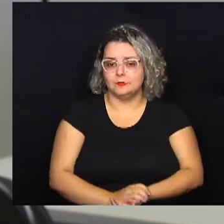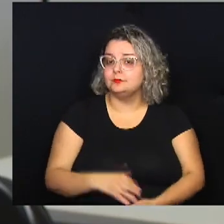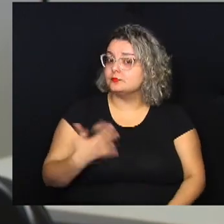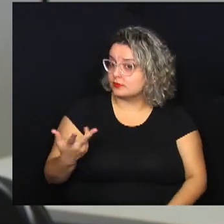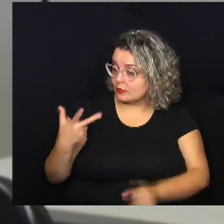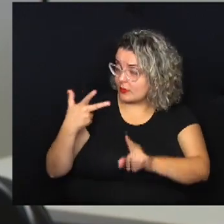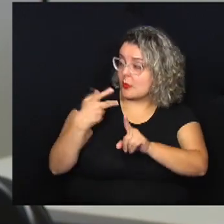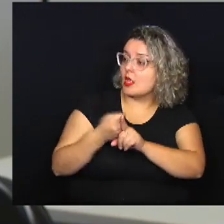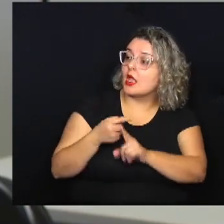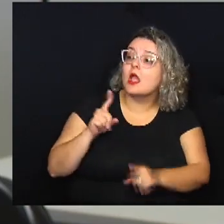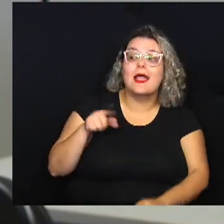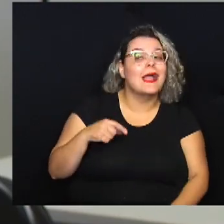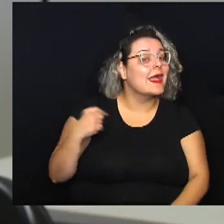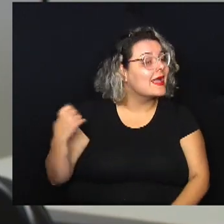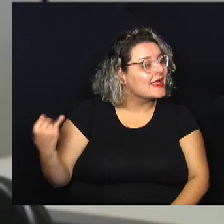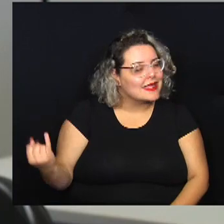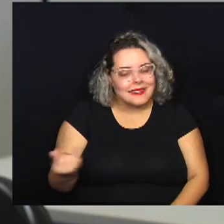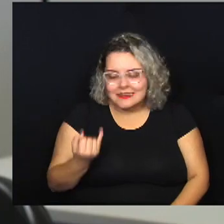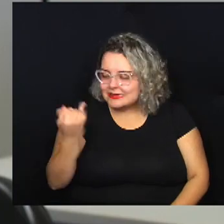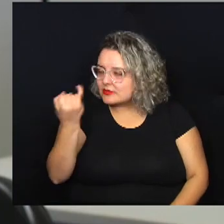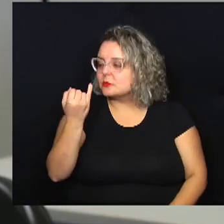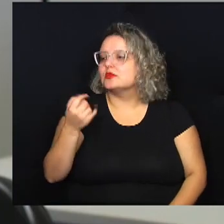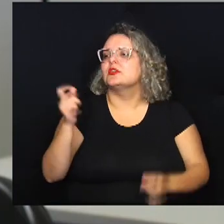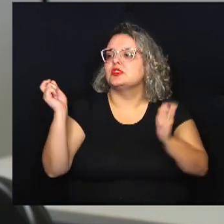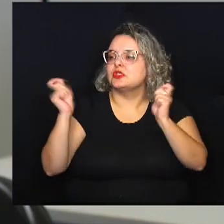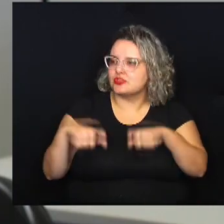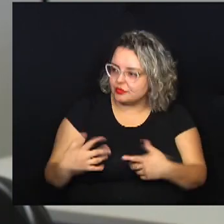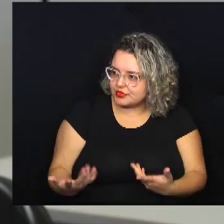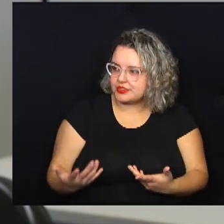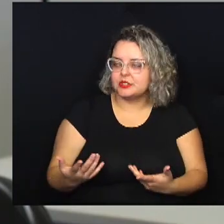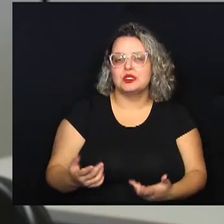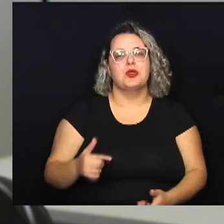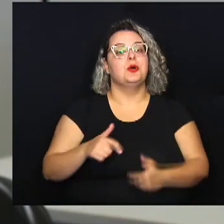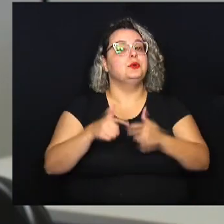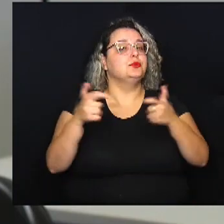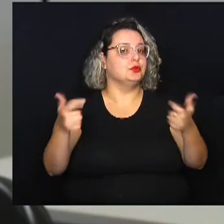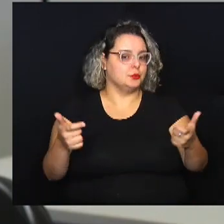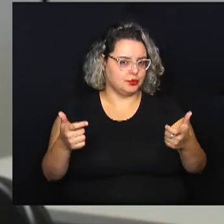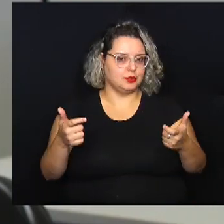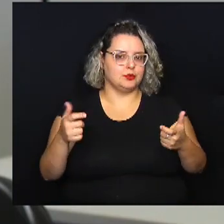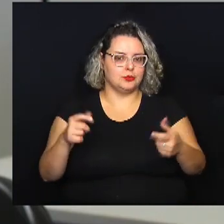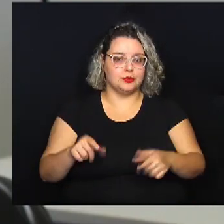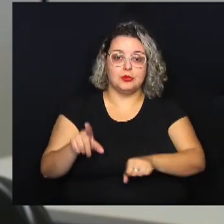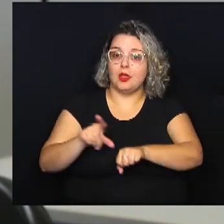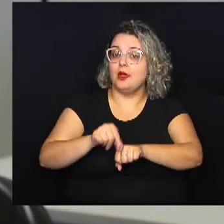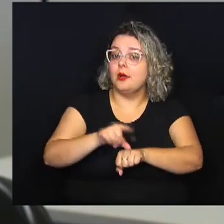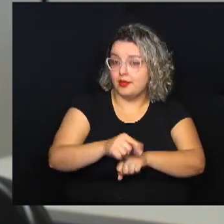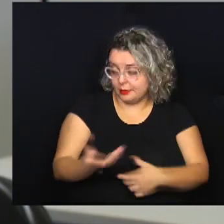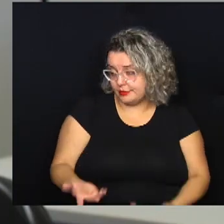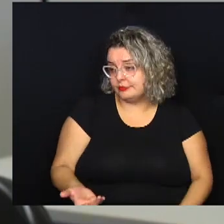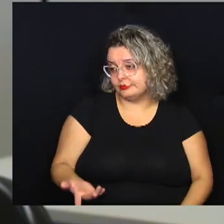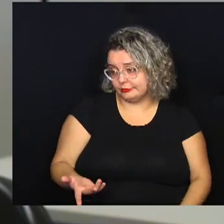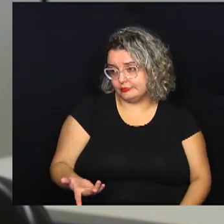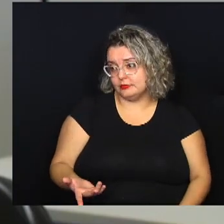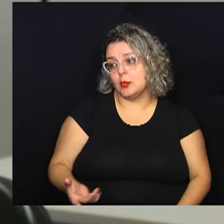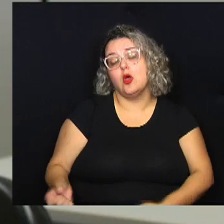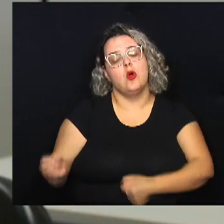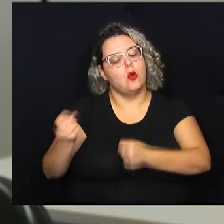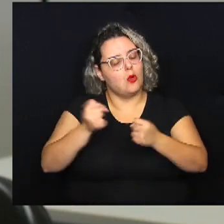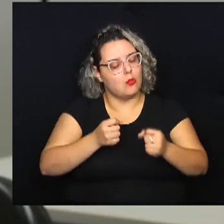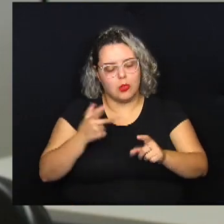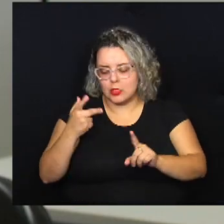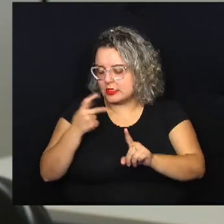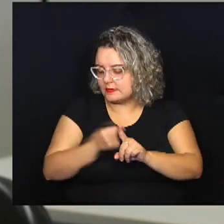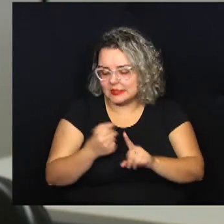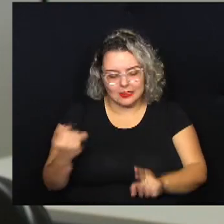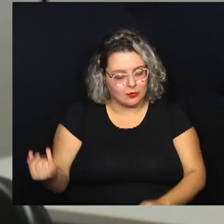vacinação é extremamente eficiente, então esse é o nosso maior argumento, né? Então é inegável o poder da vacinação. A gente vê